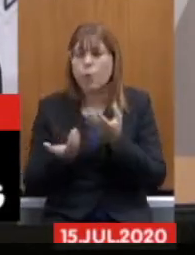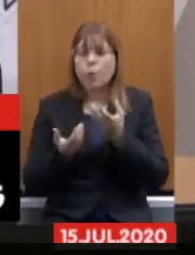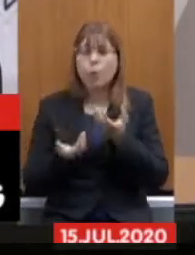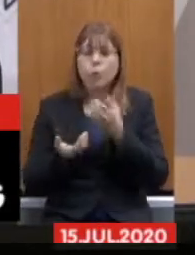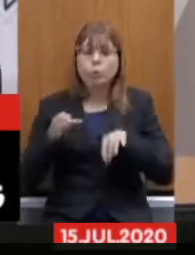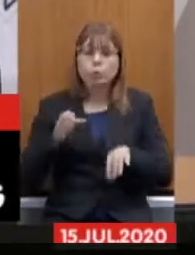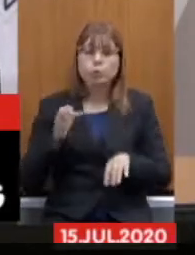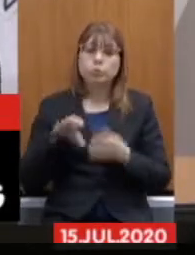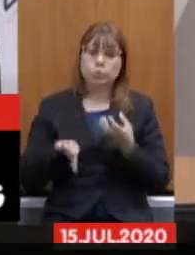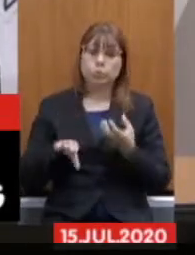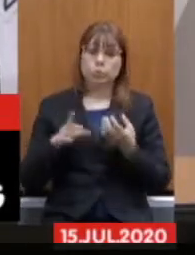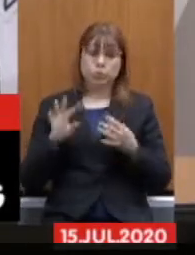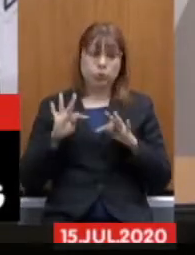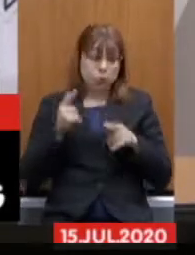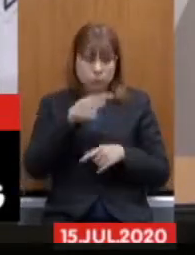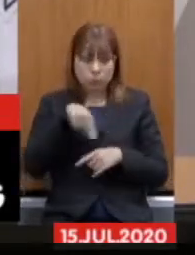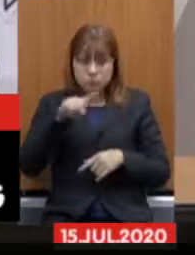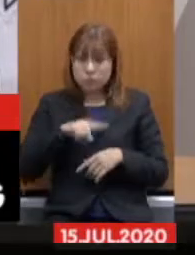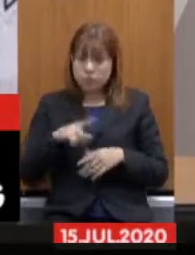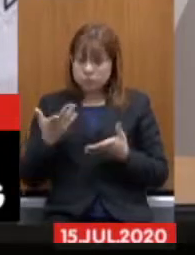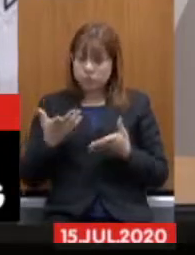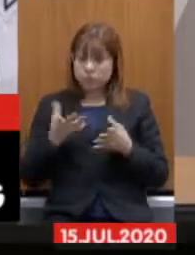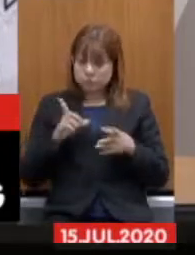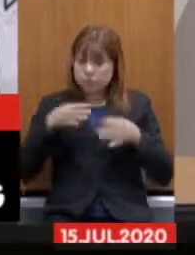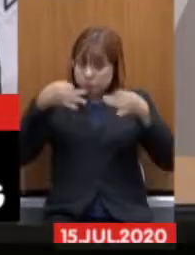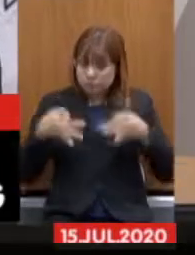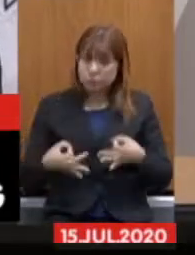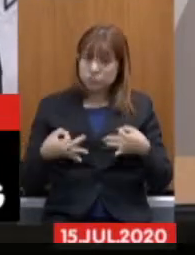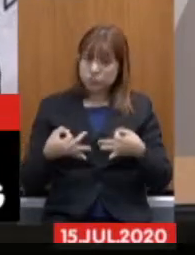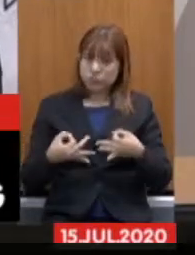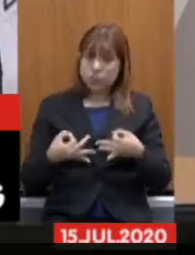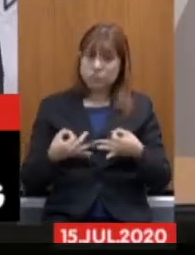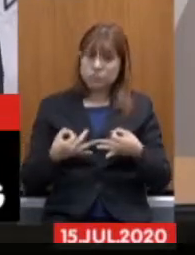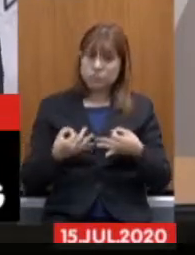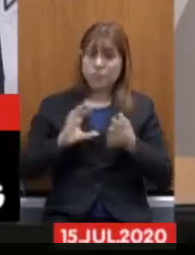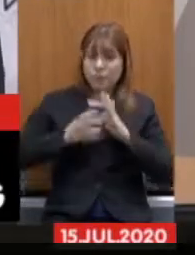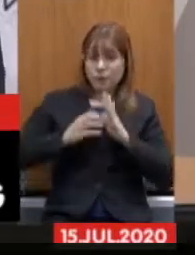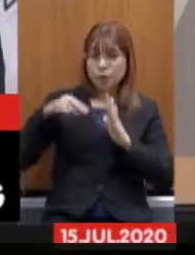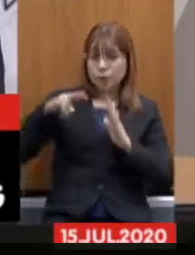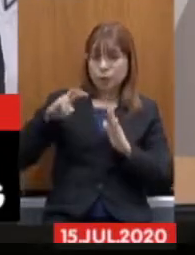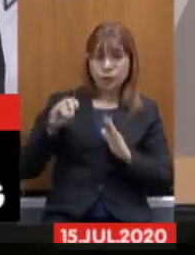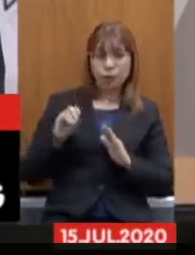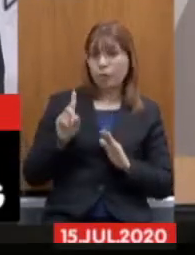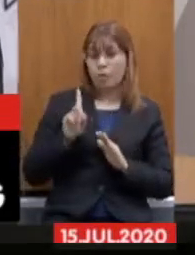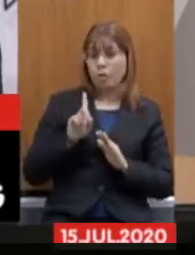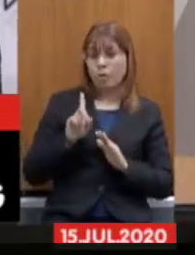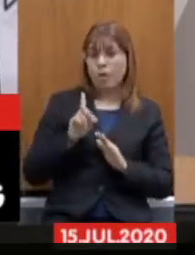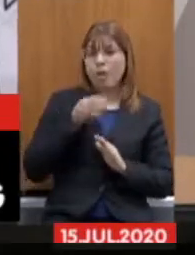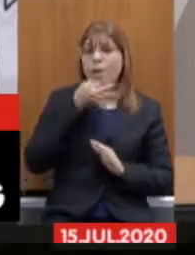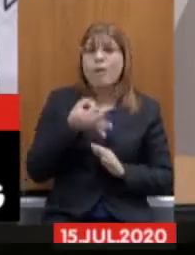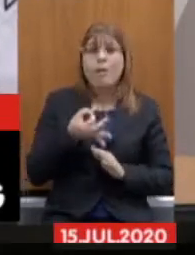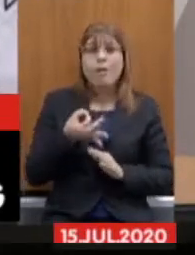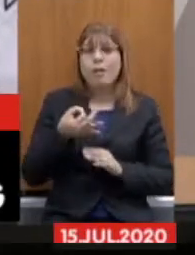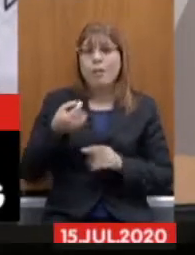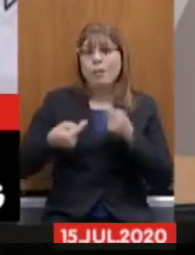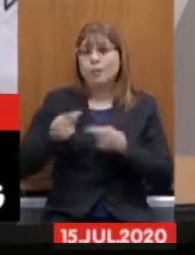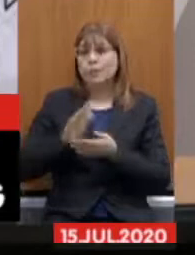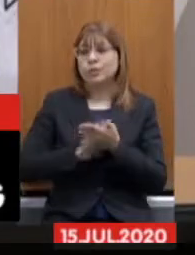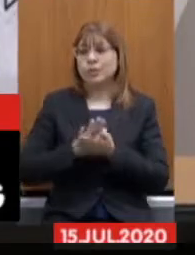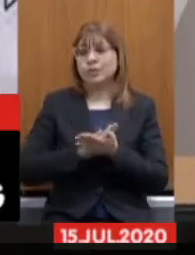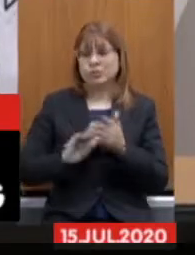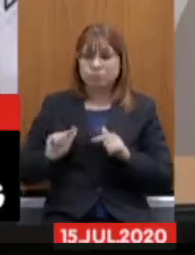tubo gente todo mundo que tá aqui é meritocracia tem que ser aquilo que o partido novo gosta não é indicação política não então tá todo mundo